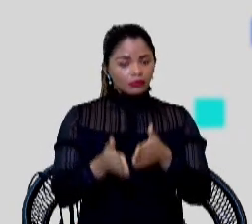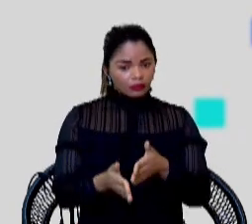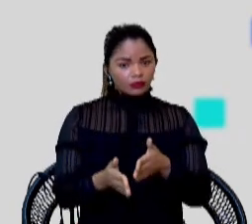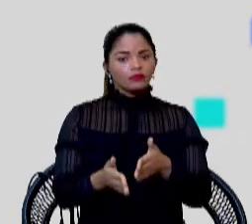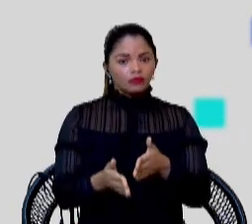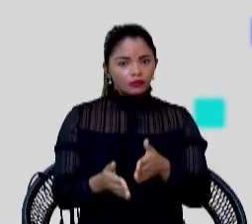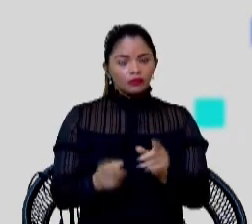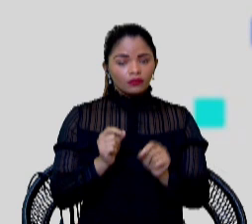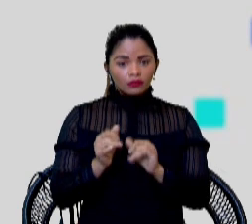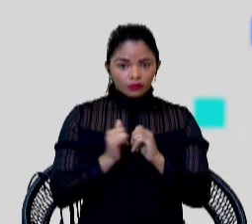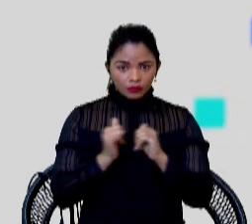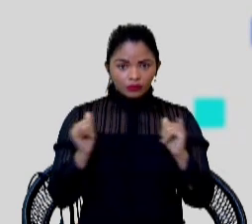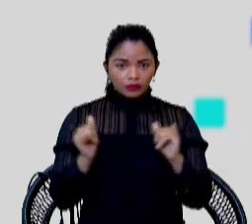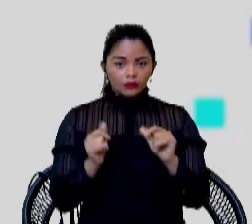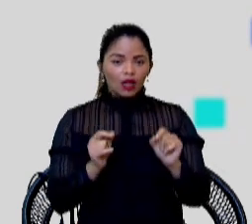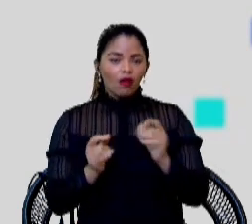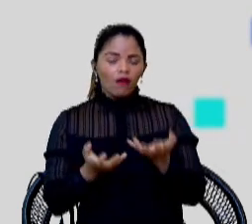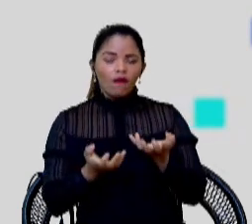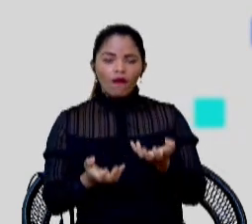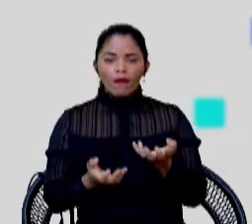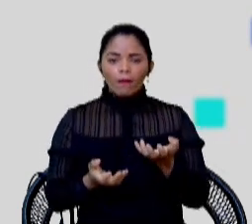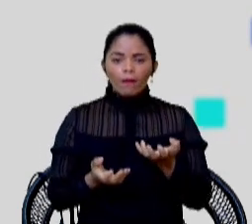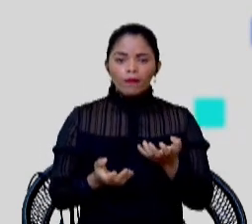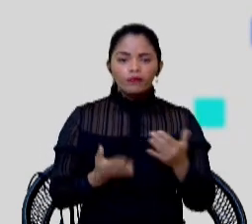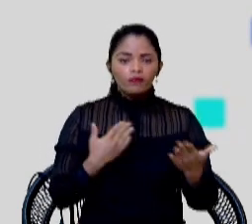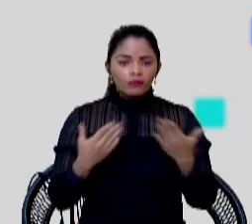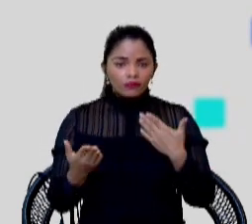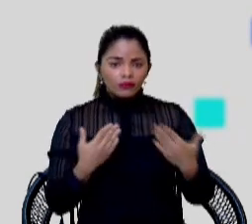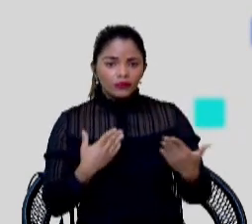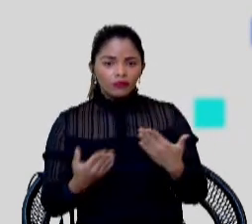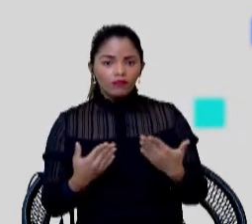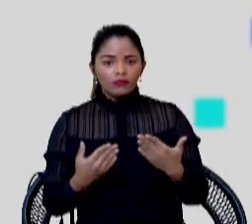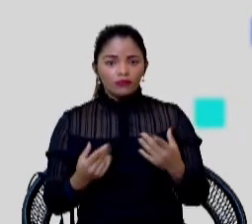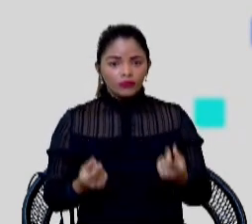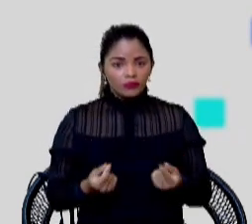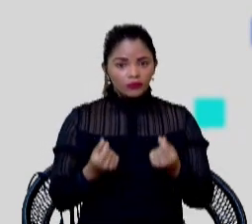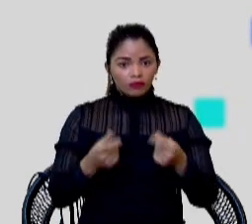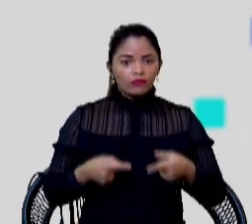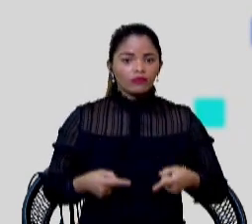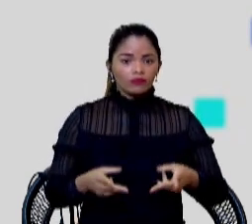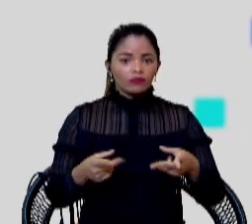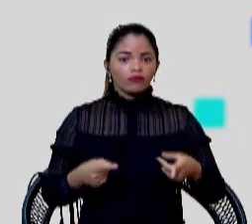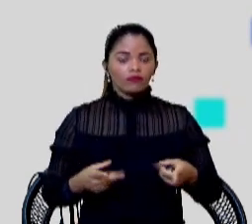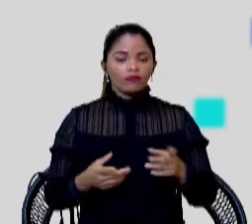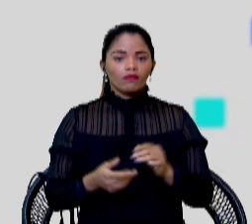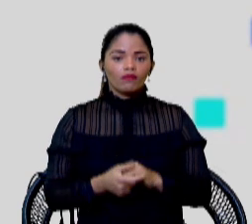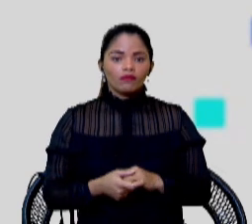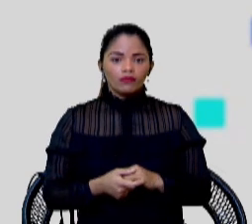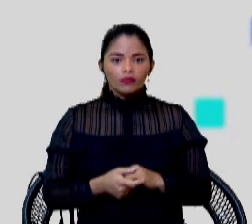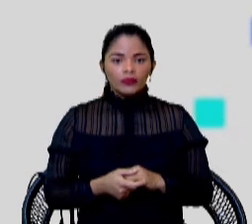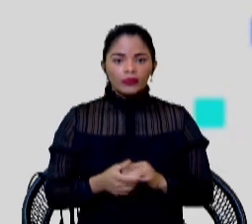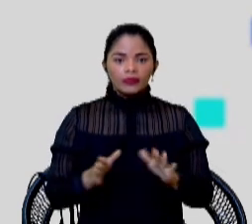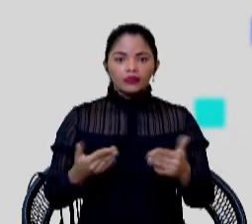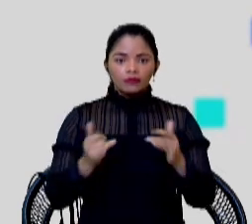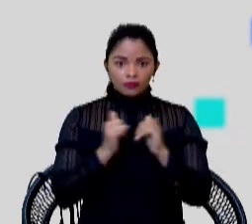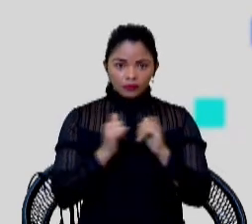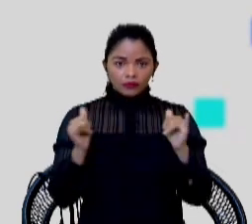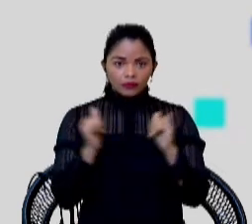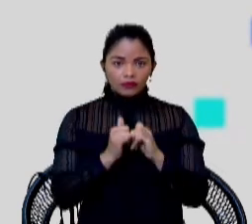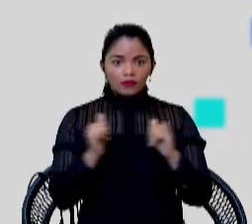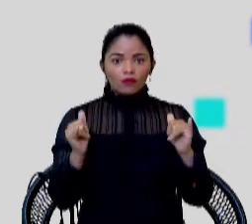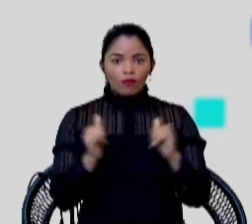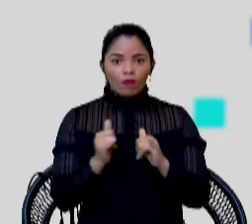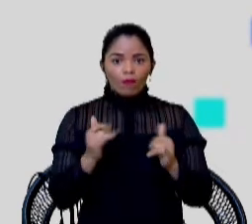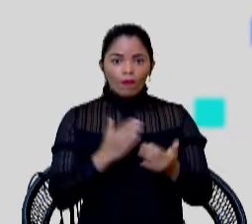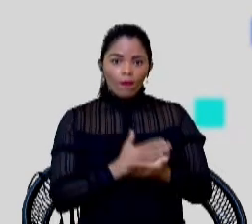é aqui que eu vou falar com quem que eu quero dizer, com quem eu quero conversar, qual valor que eu quero gastar, tá bom? E o anúncio aí sim vem